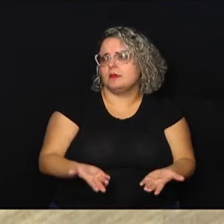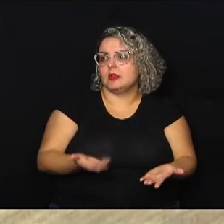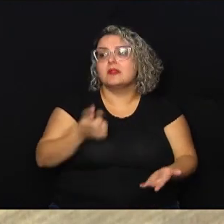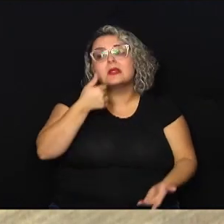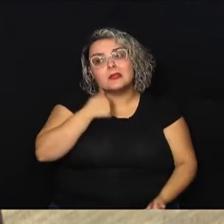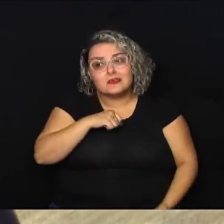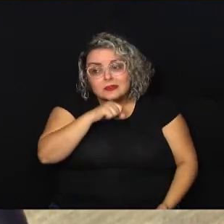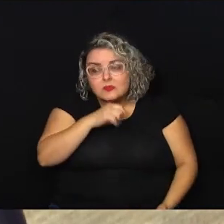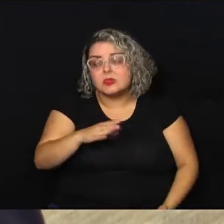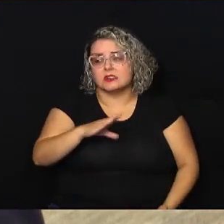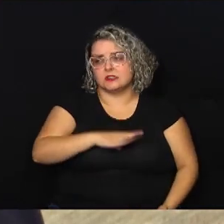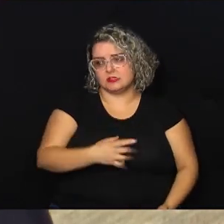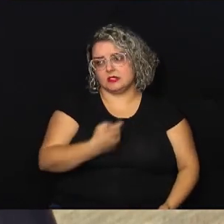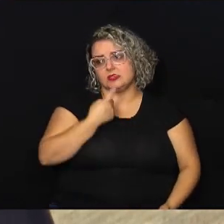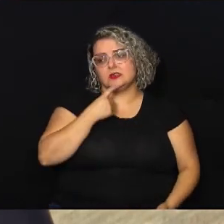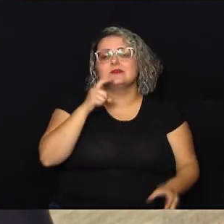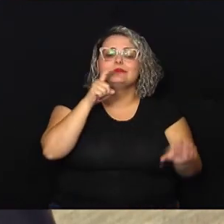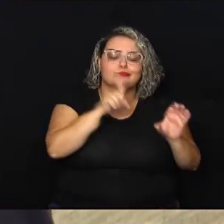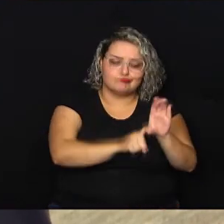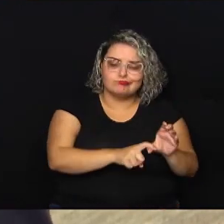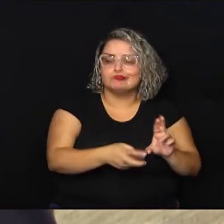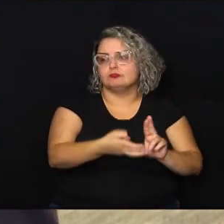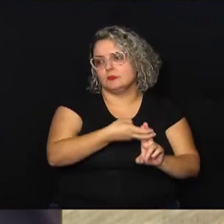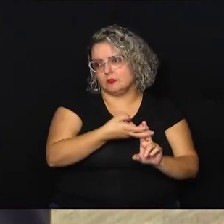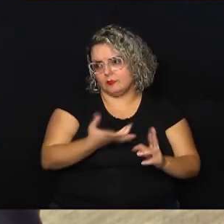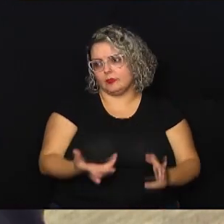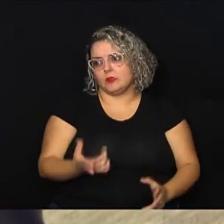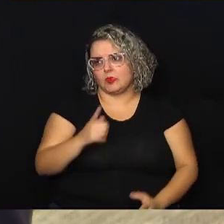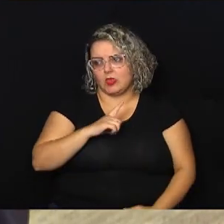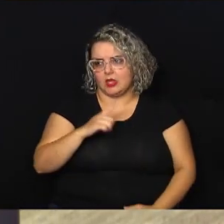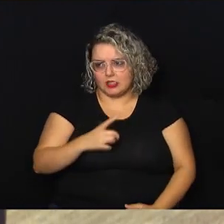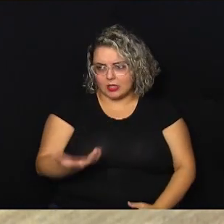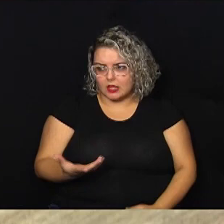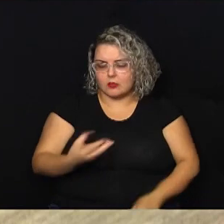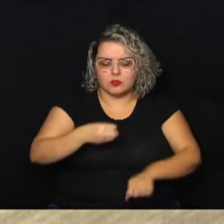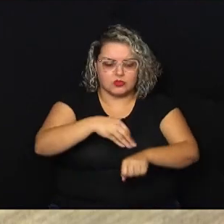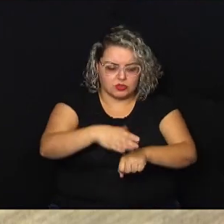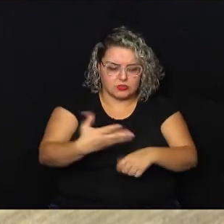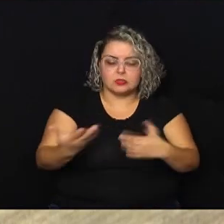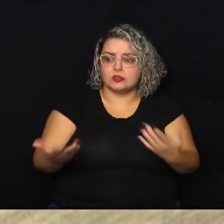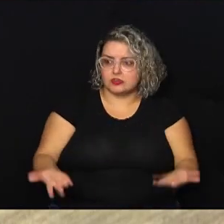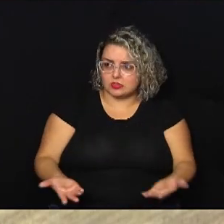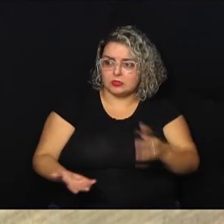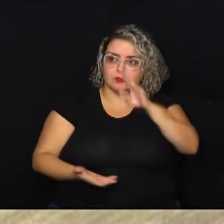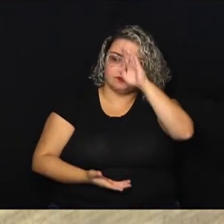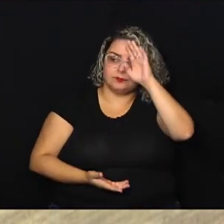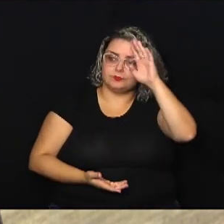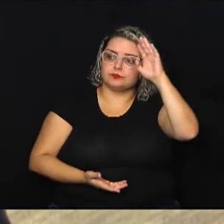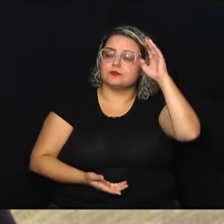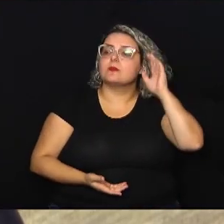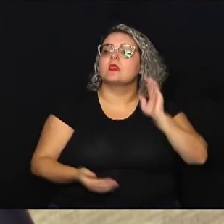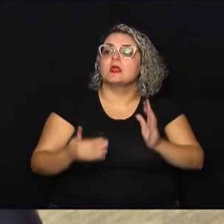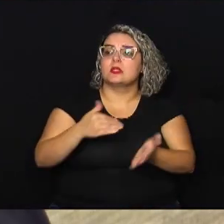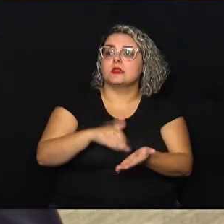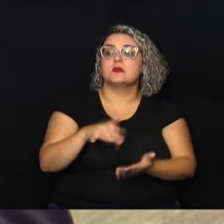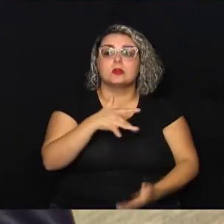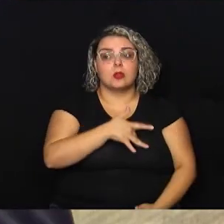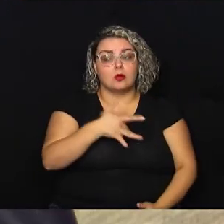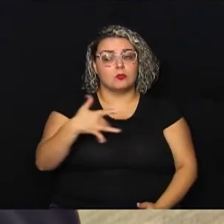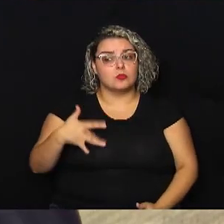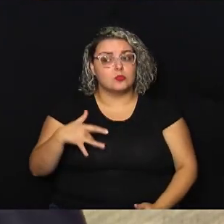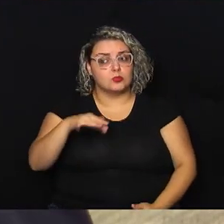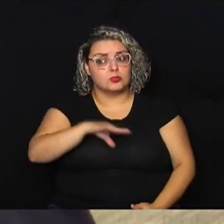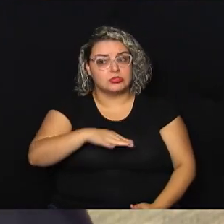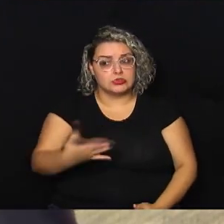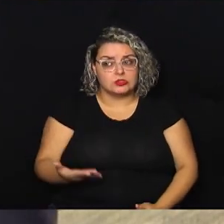da cidade de Campinas que dependem do SUS. Nós temos o encaminhamento através da Secretaria Municipal de Saúde para o